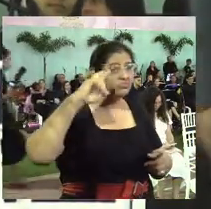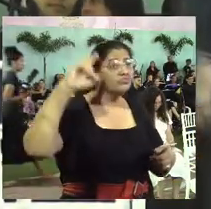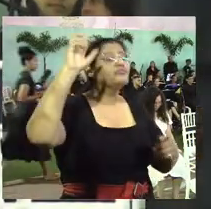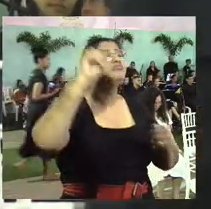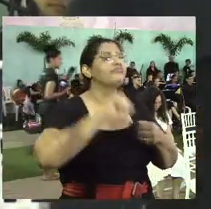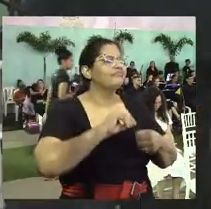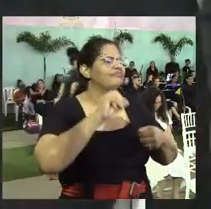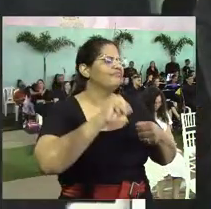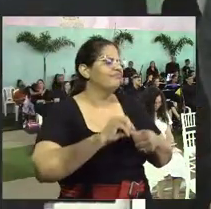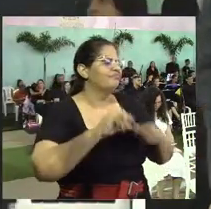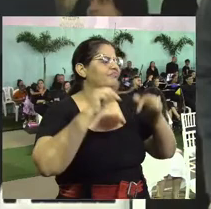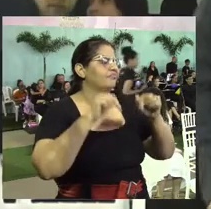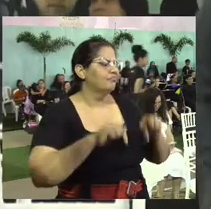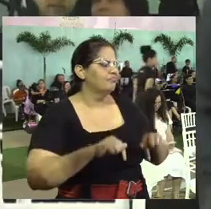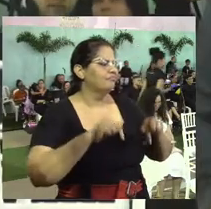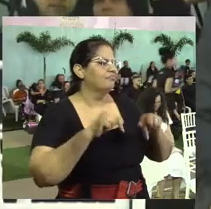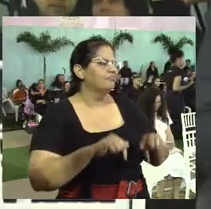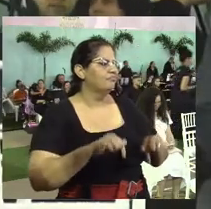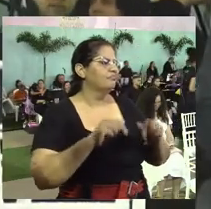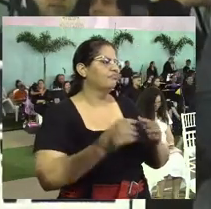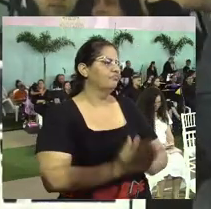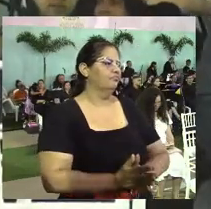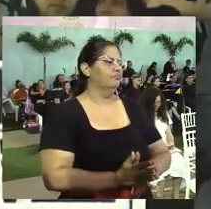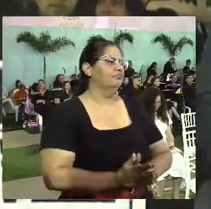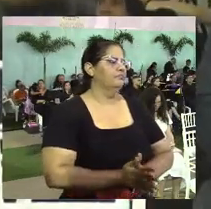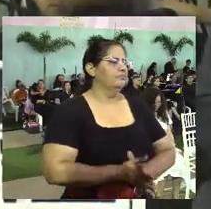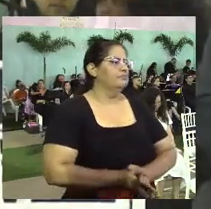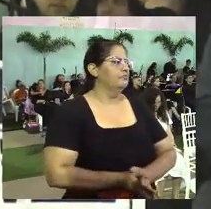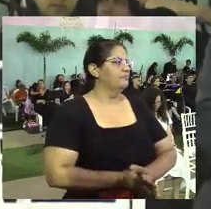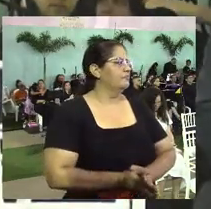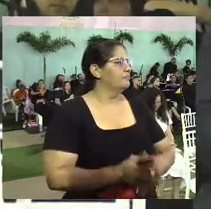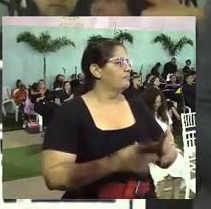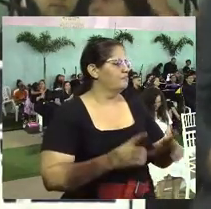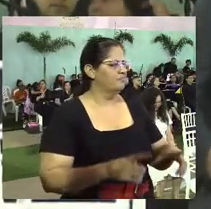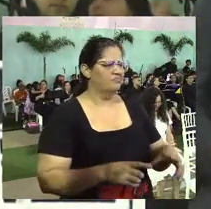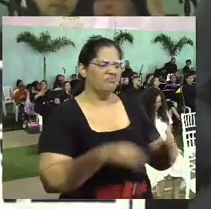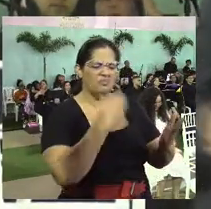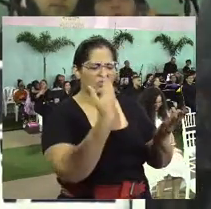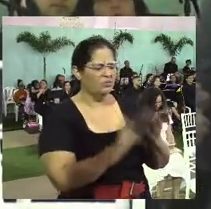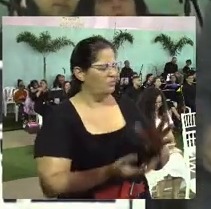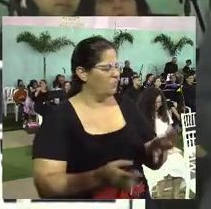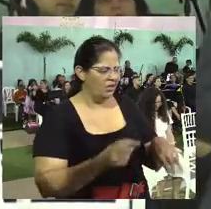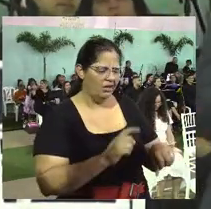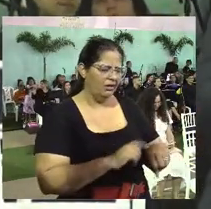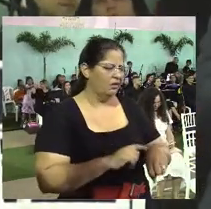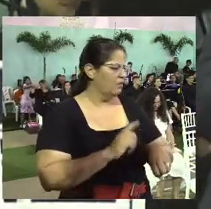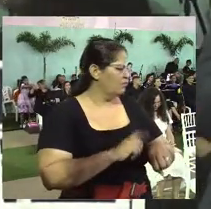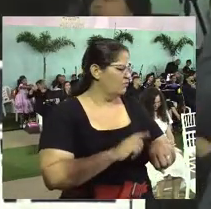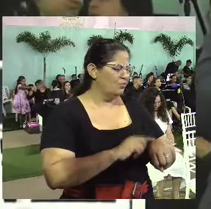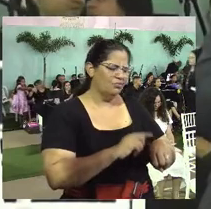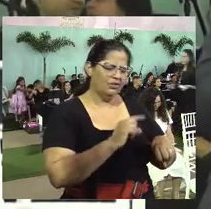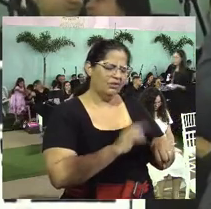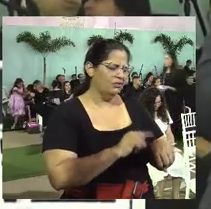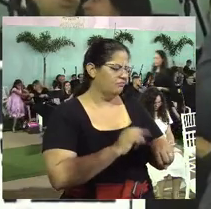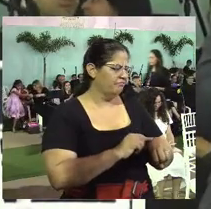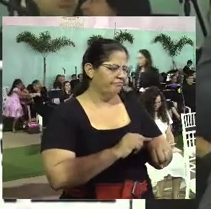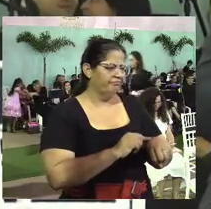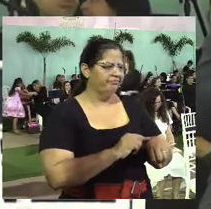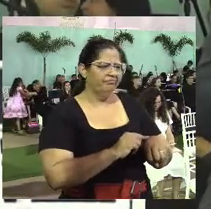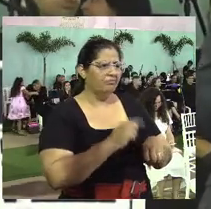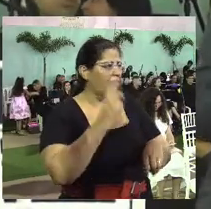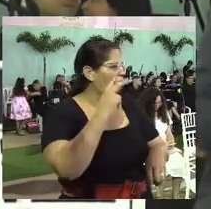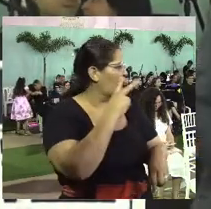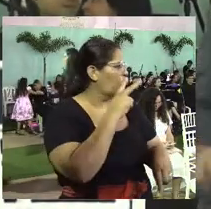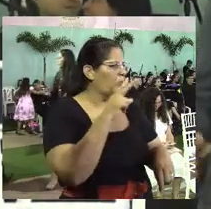muito senhor fará nesta noite não perca um instante Não perca um segundo não